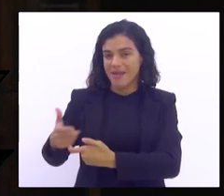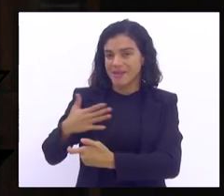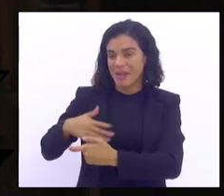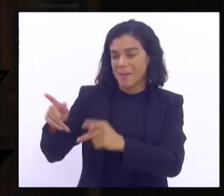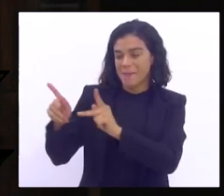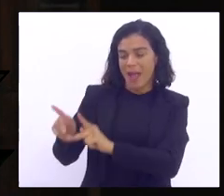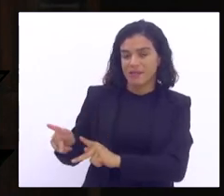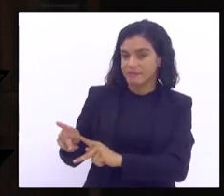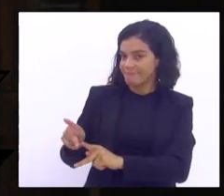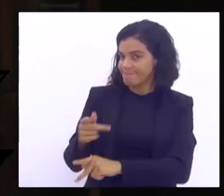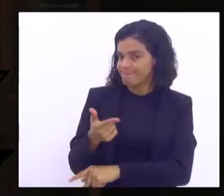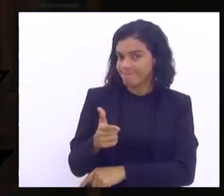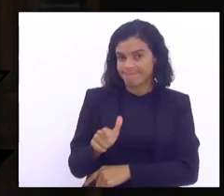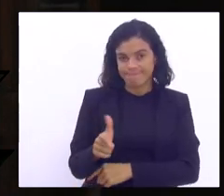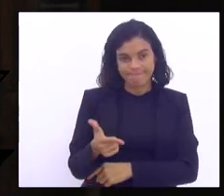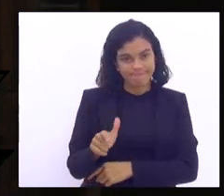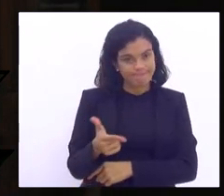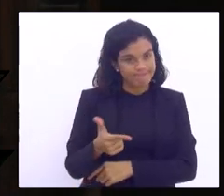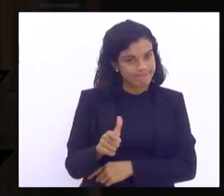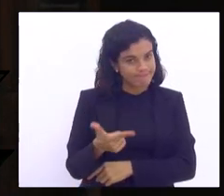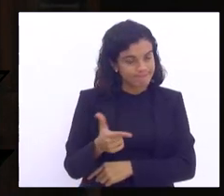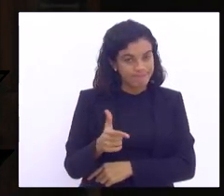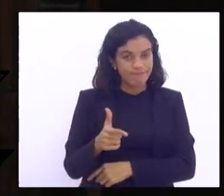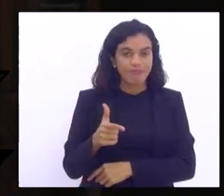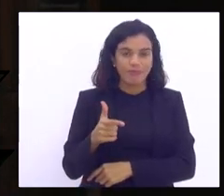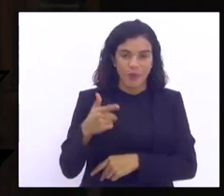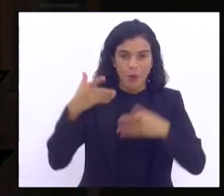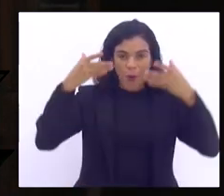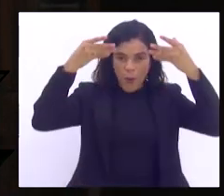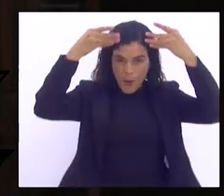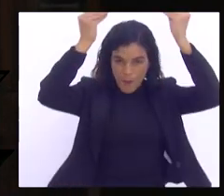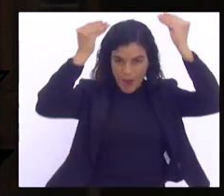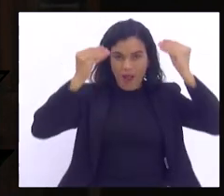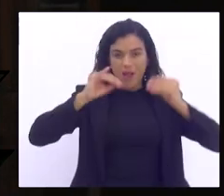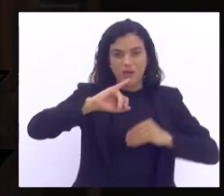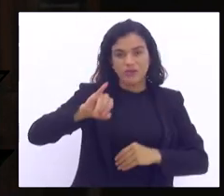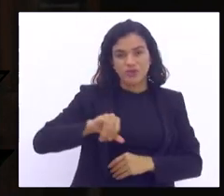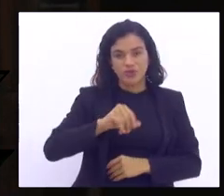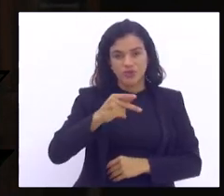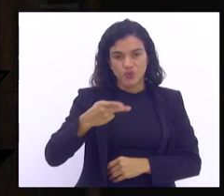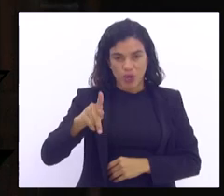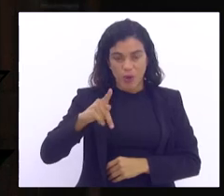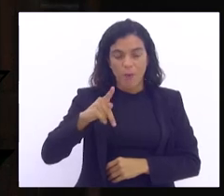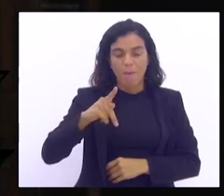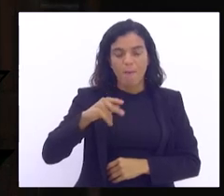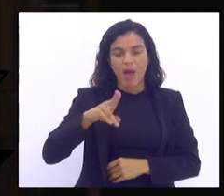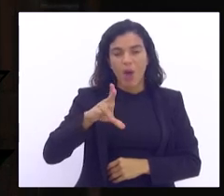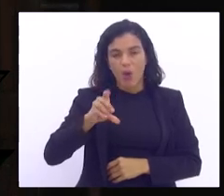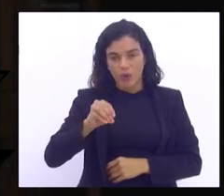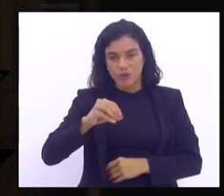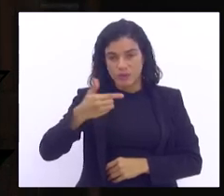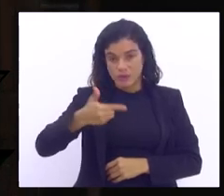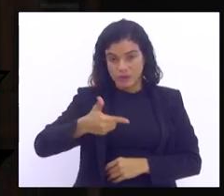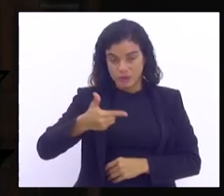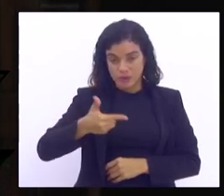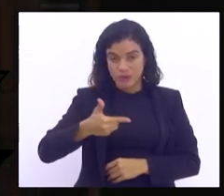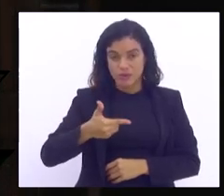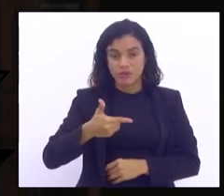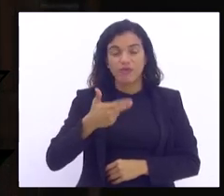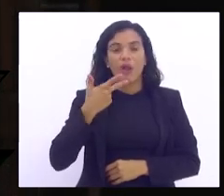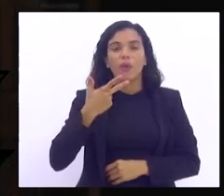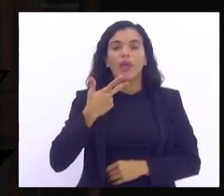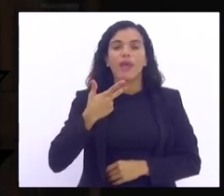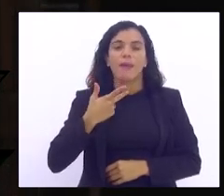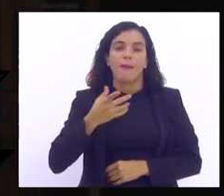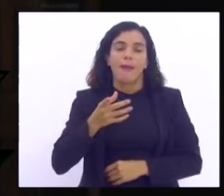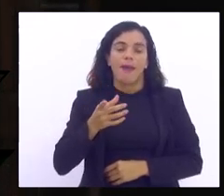está. Disse o Papa São João Paulo II, com o tempo, as ameaças contra a vida